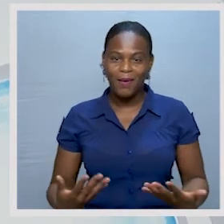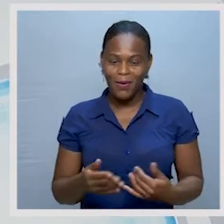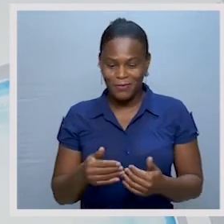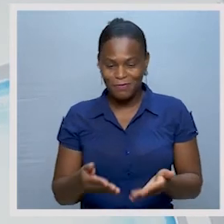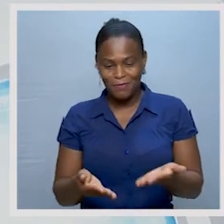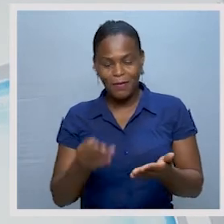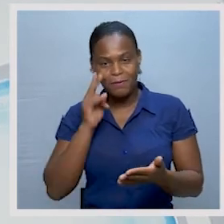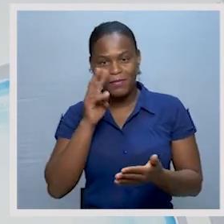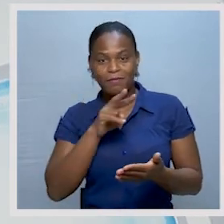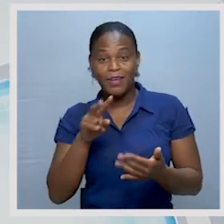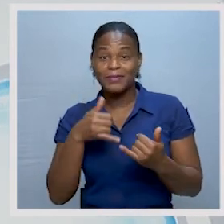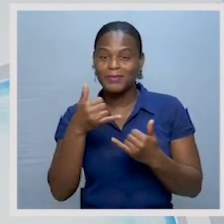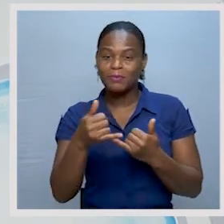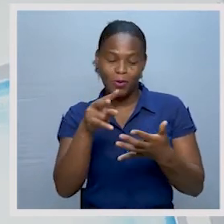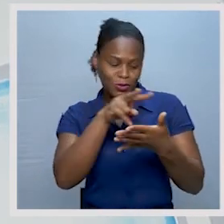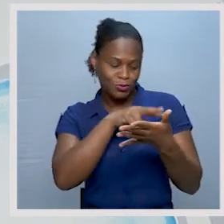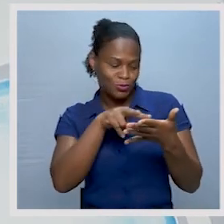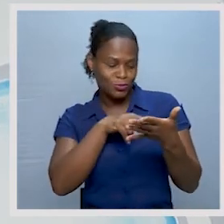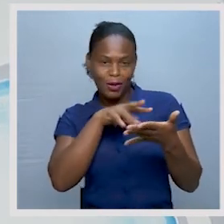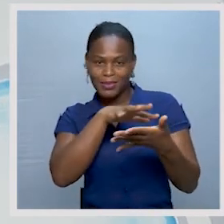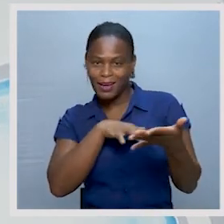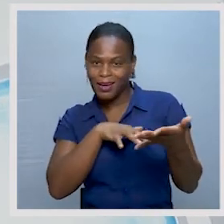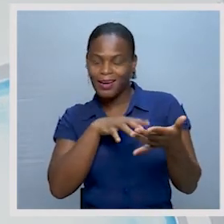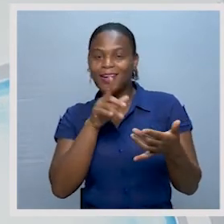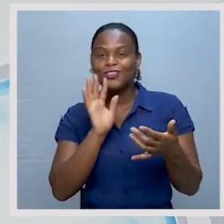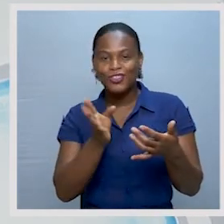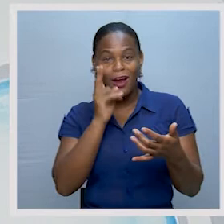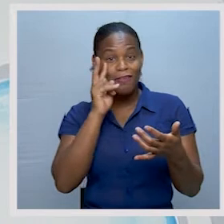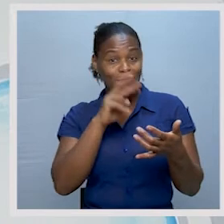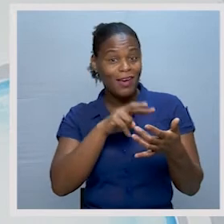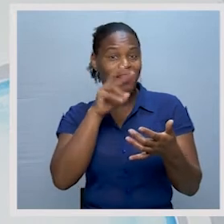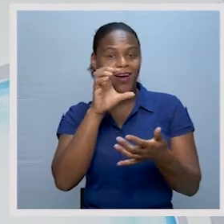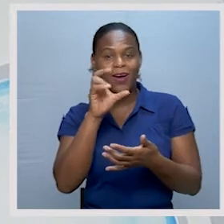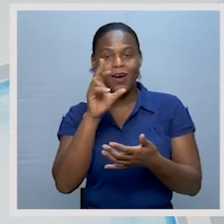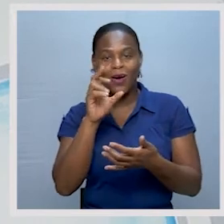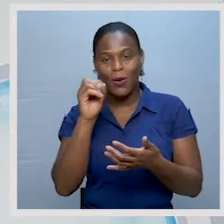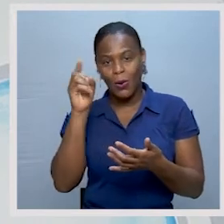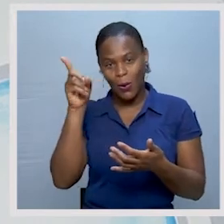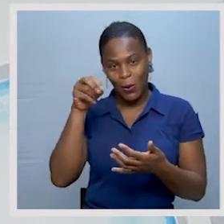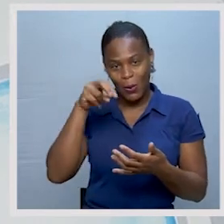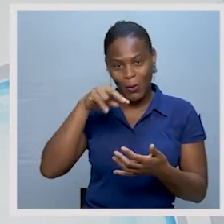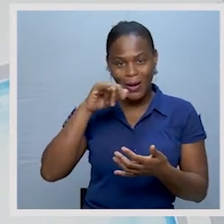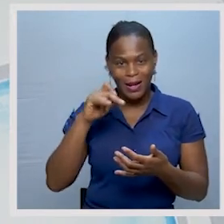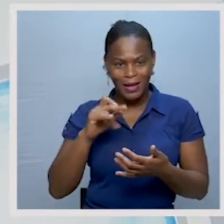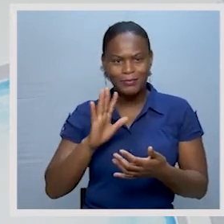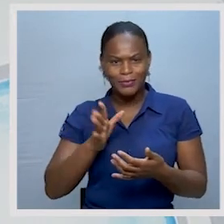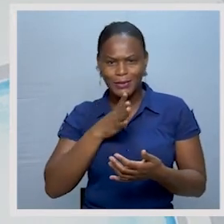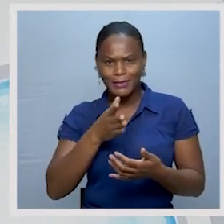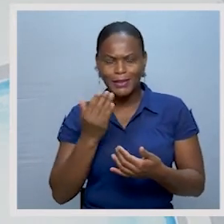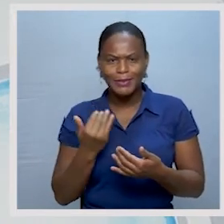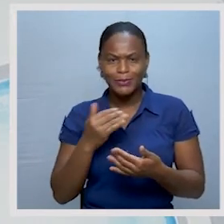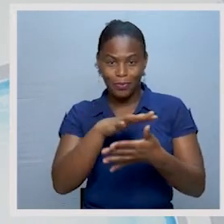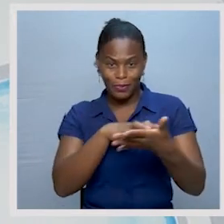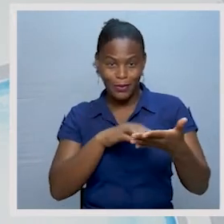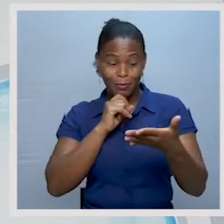Então, vamos ver, depois da leitura, já identificaram na crónica. Como eu disse, num texto